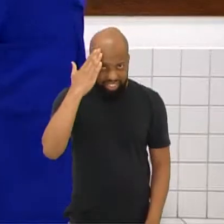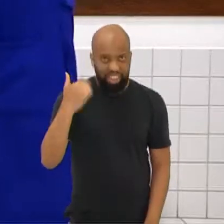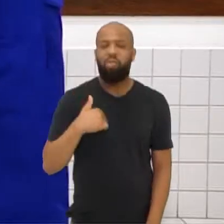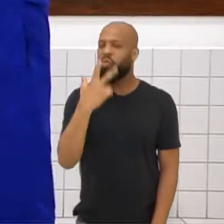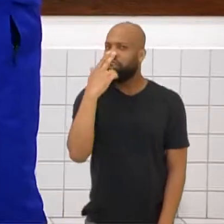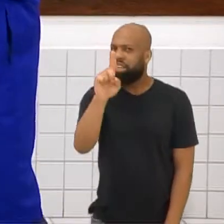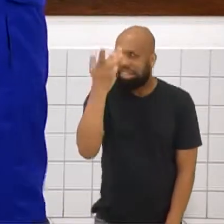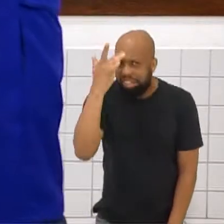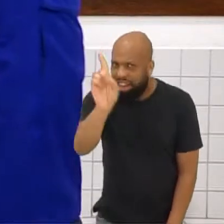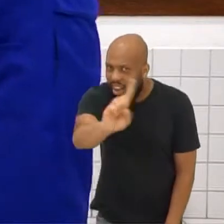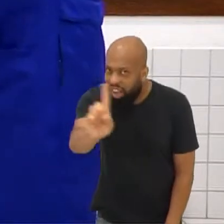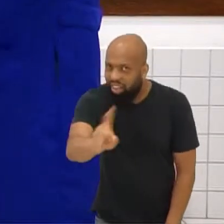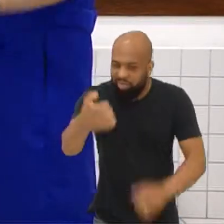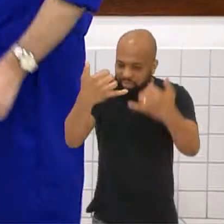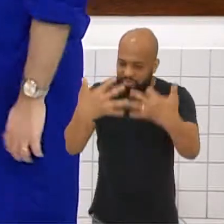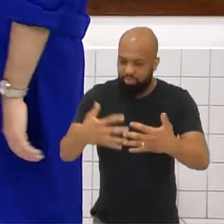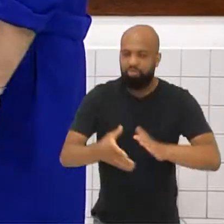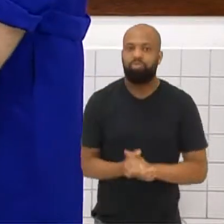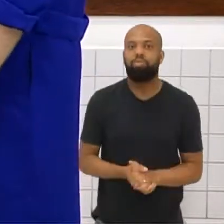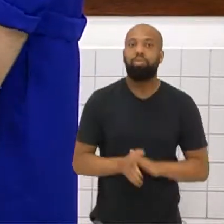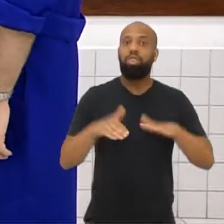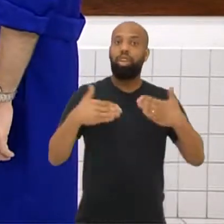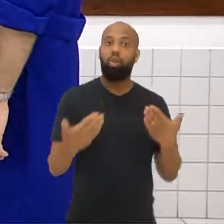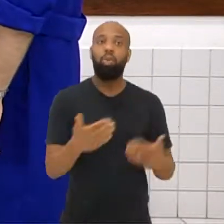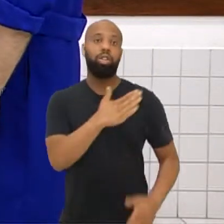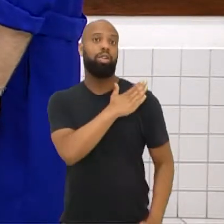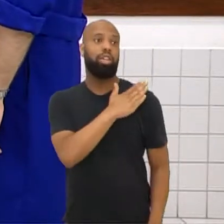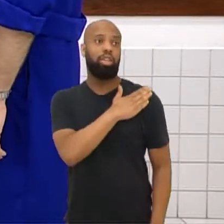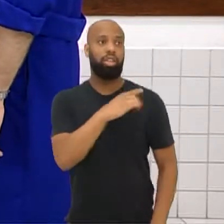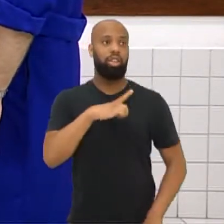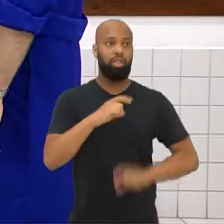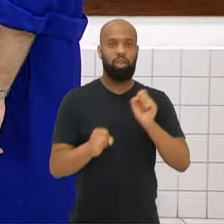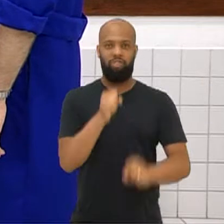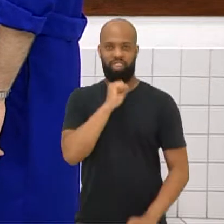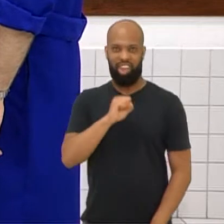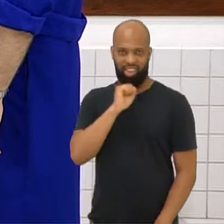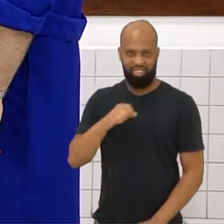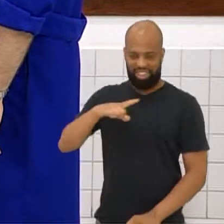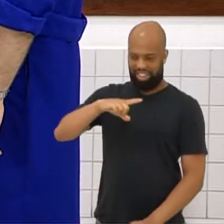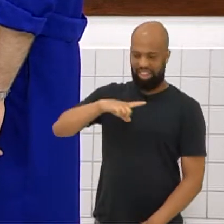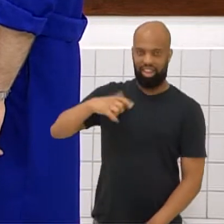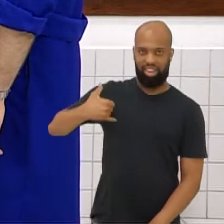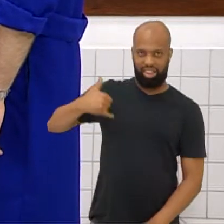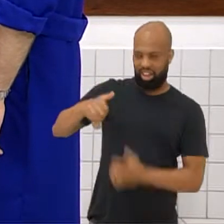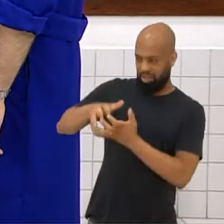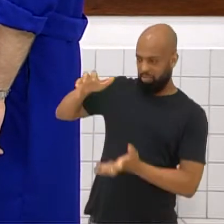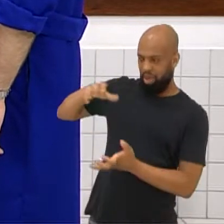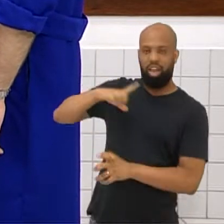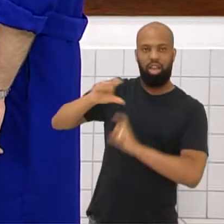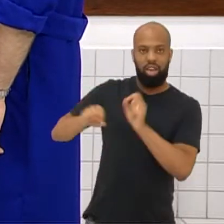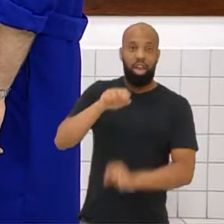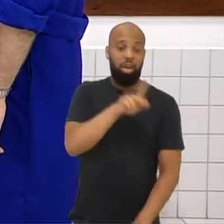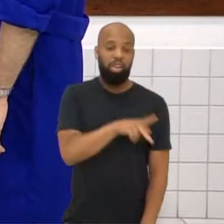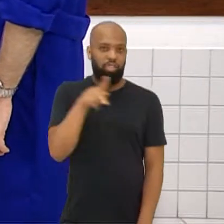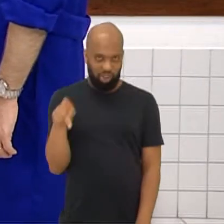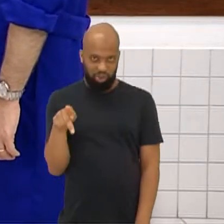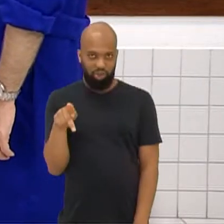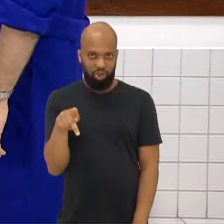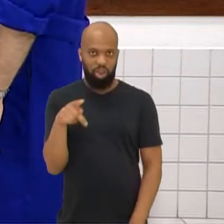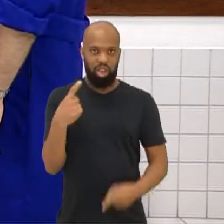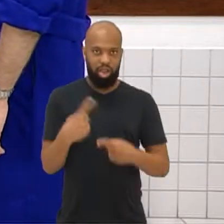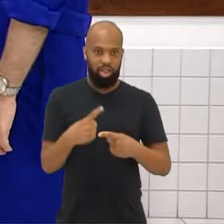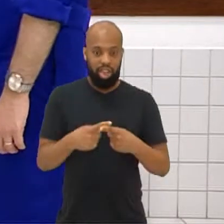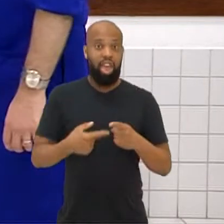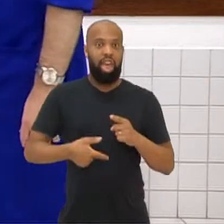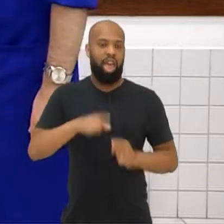sabem, professor, conta para eles. Então vamos lá. Então, quando Platão é o mais velho, porque era, né, o professor, né, o